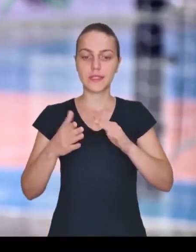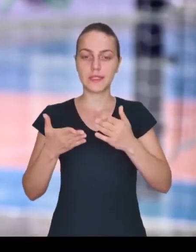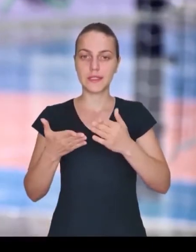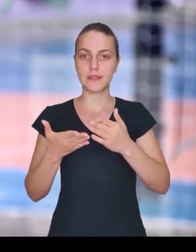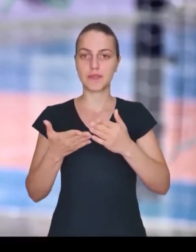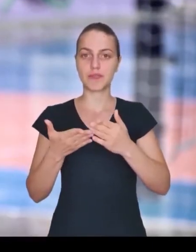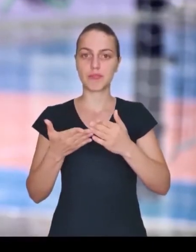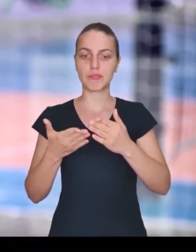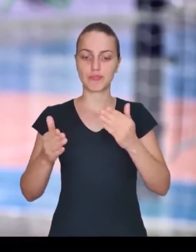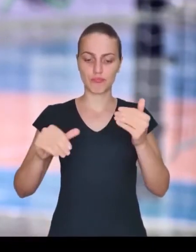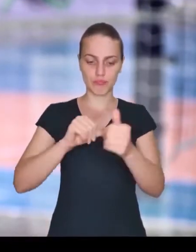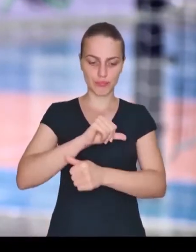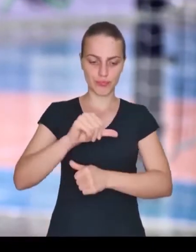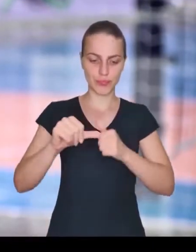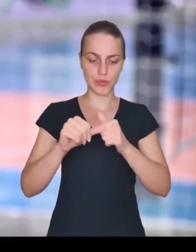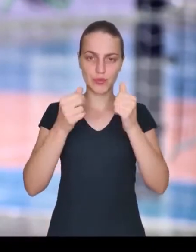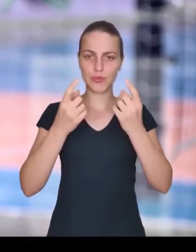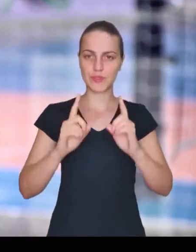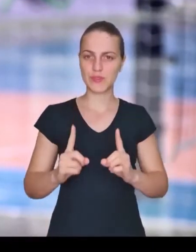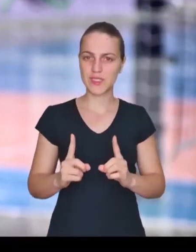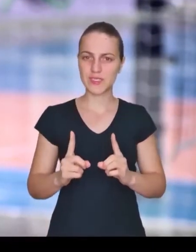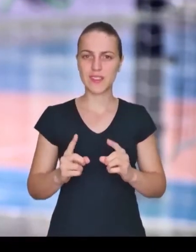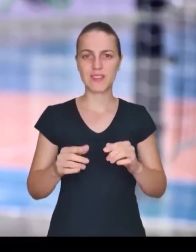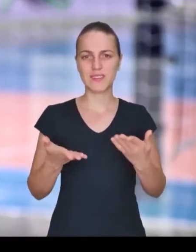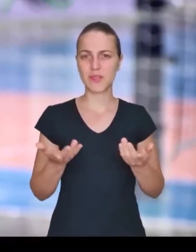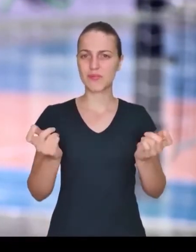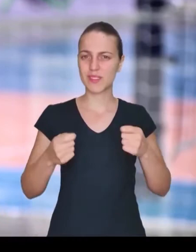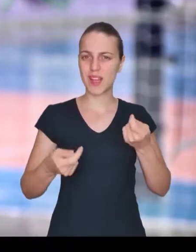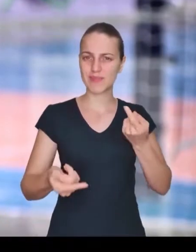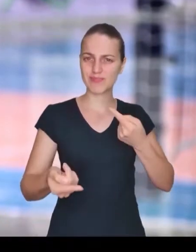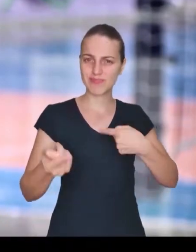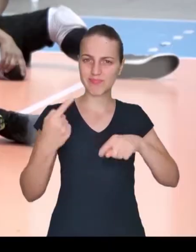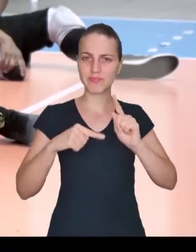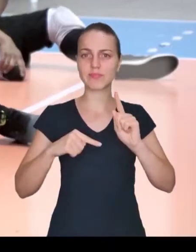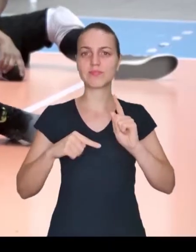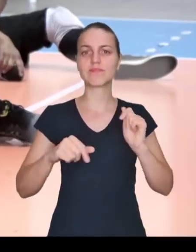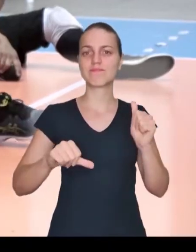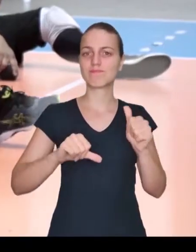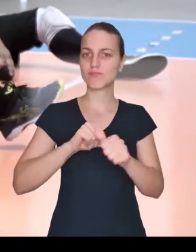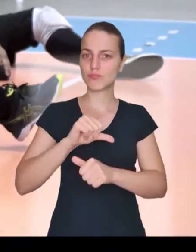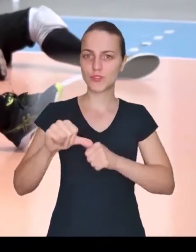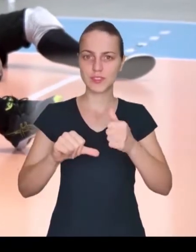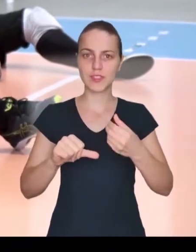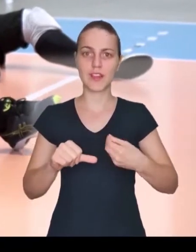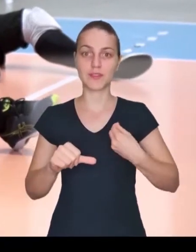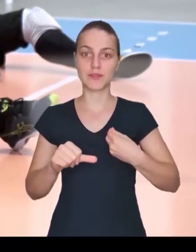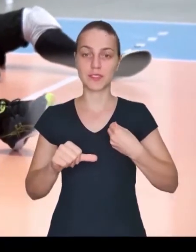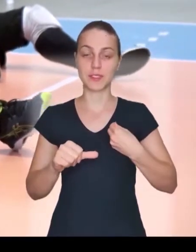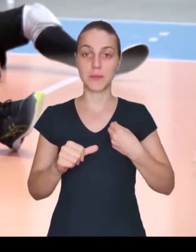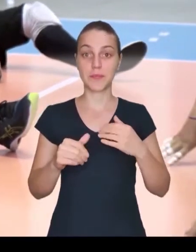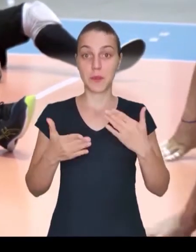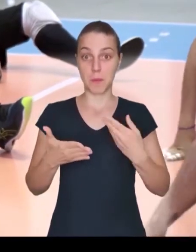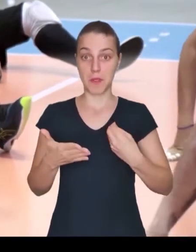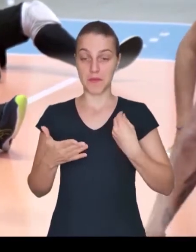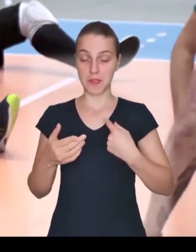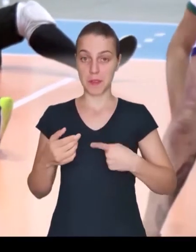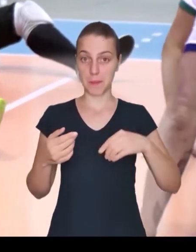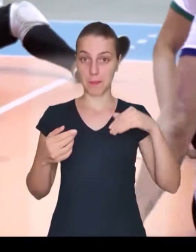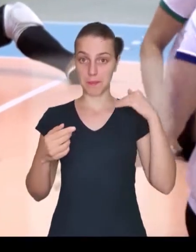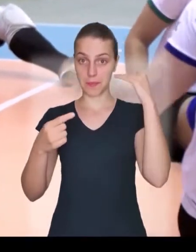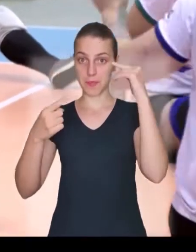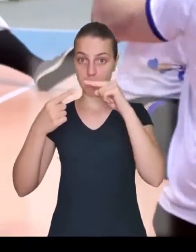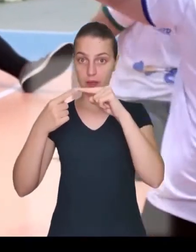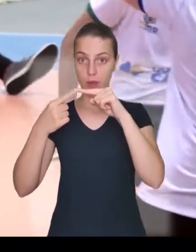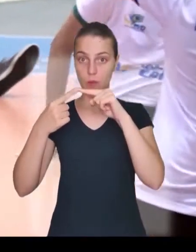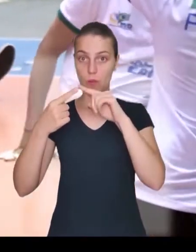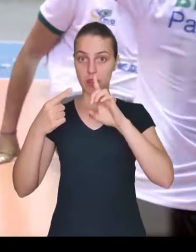trampolim para modificar de forma radical para melhorar a sua vida. Leandro. Eu tenho 3 patamares na minha vida. Primeiro é Deus, segundo a minha